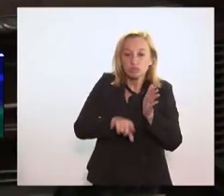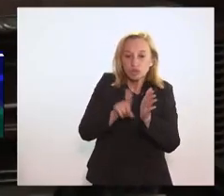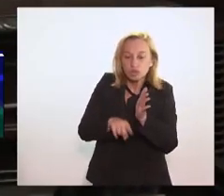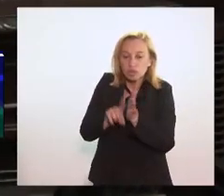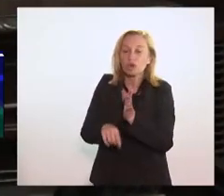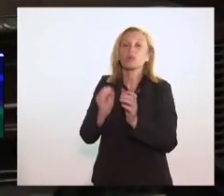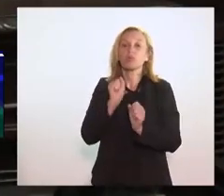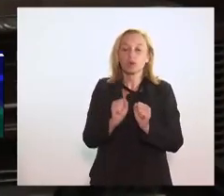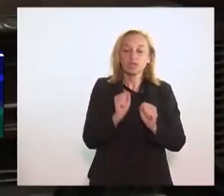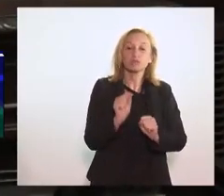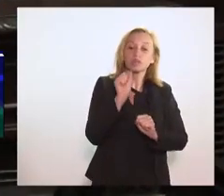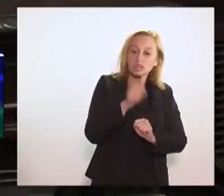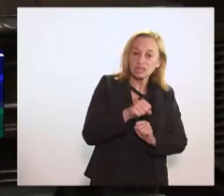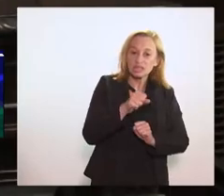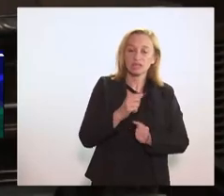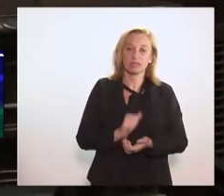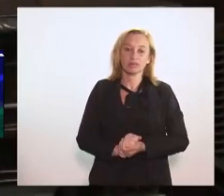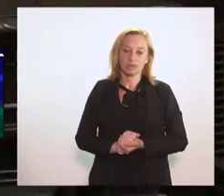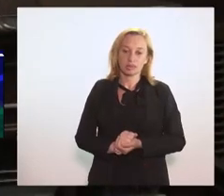sim, enfrentar,